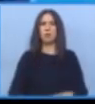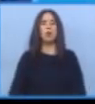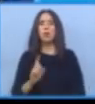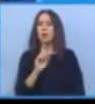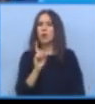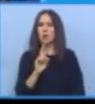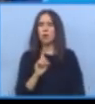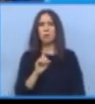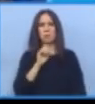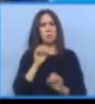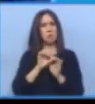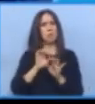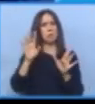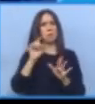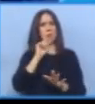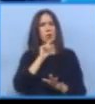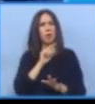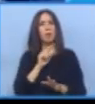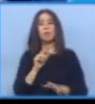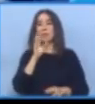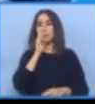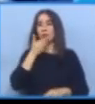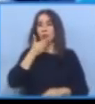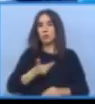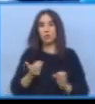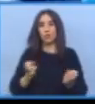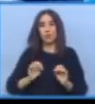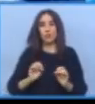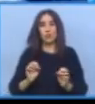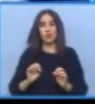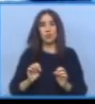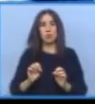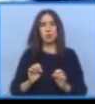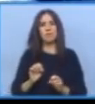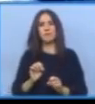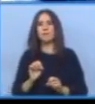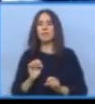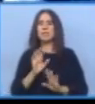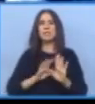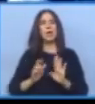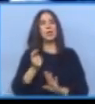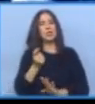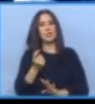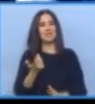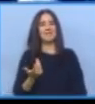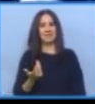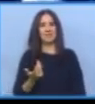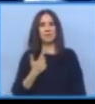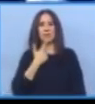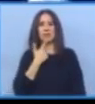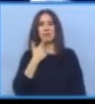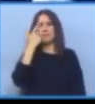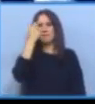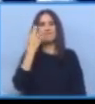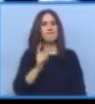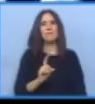podemos proclamar. Mas quem não fez a experiência fica sempre um pouco à margem, quer dizer, não compreende,